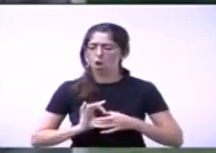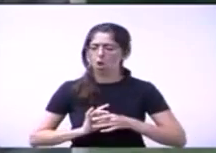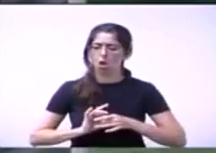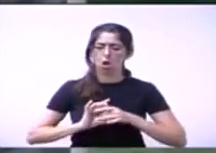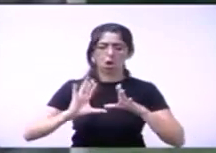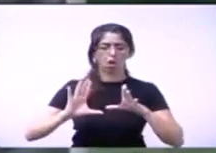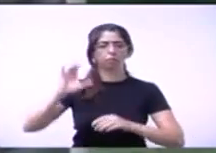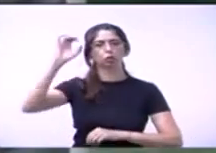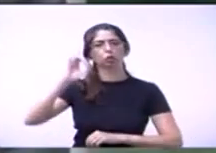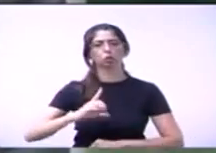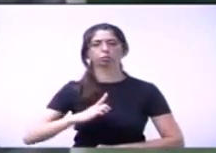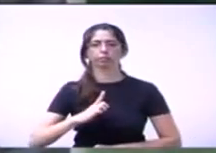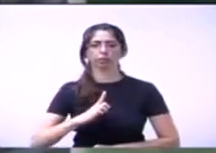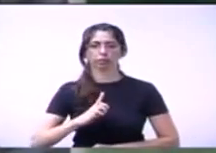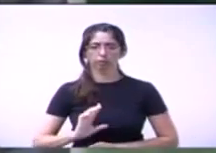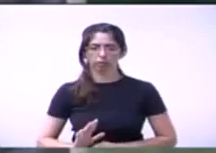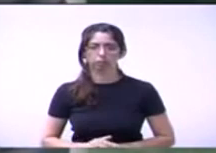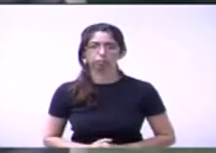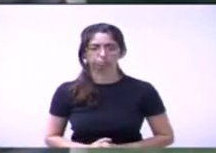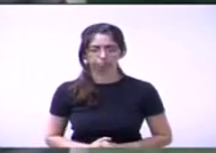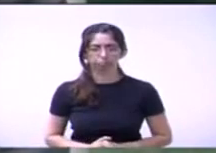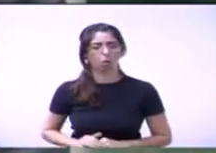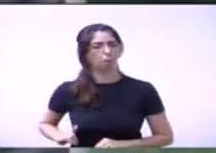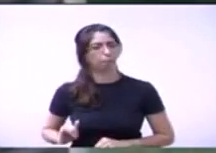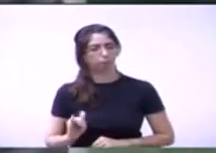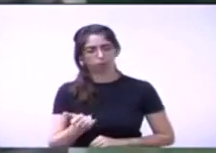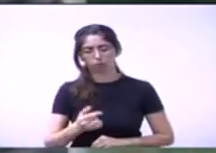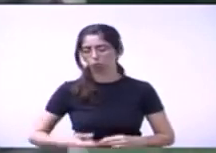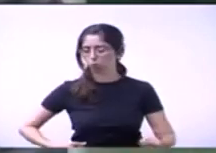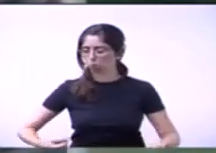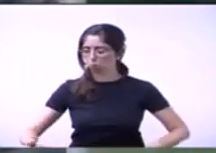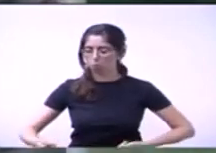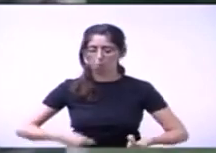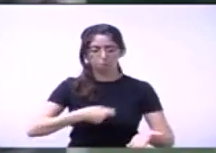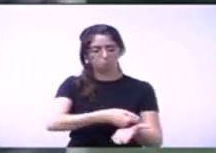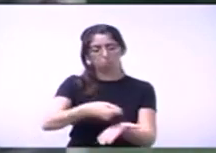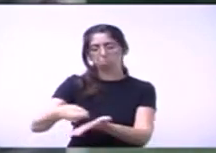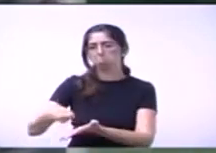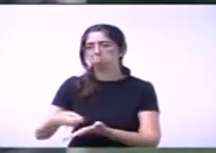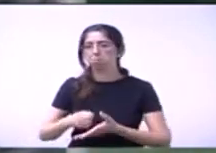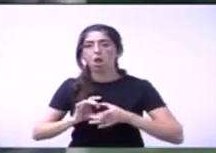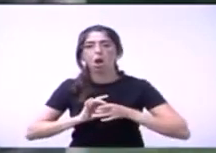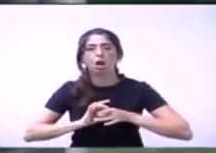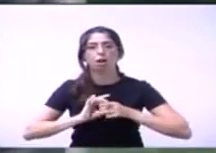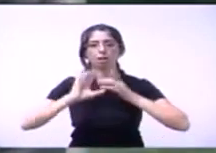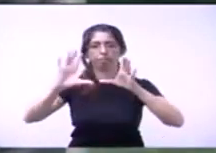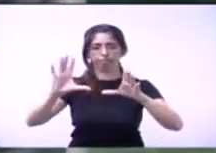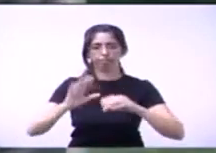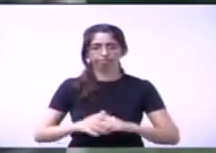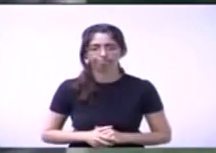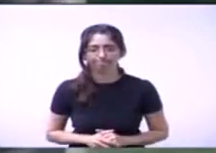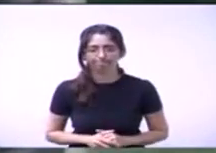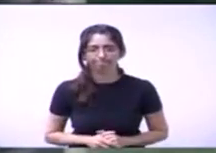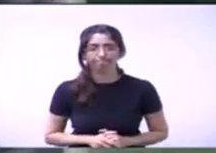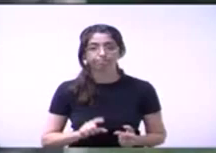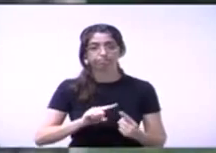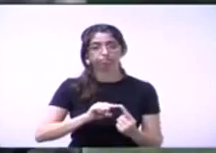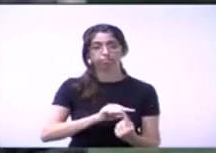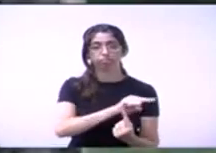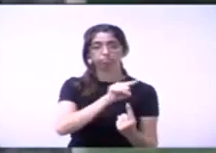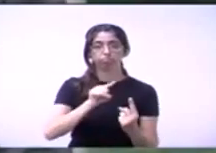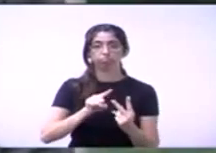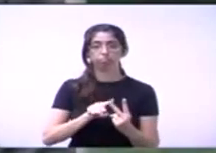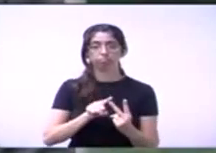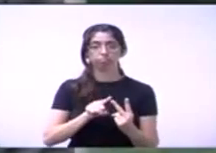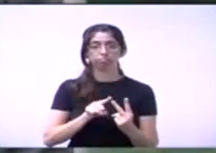emancipados no seu trabalho e terão a oportunidade de gastar aqui no comércio. Outro aspecto que trata